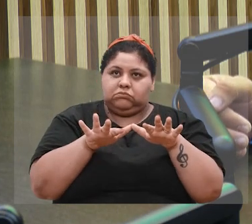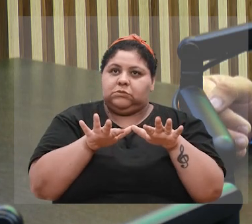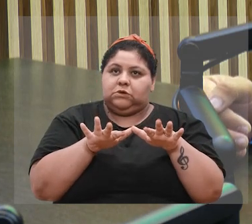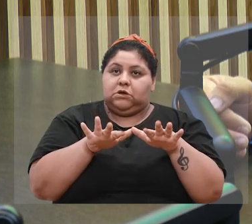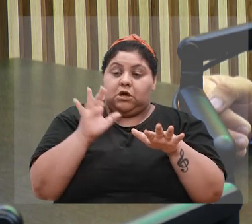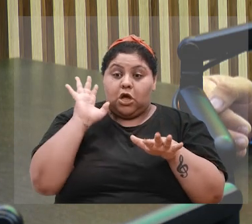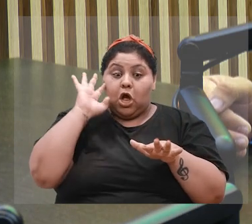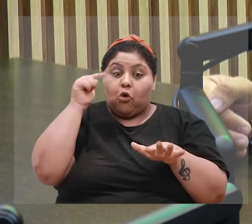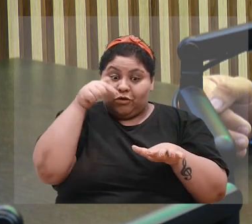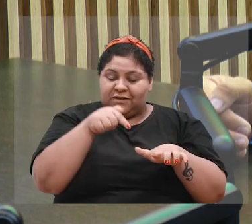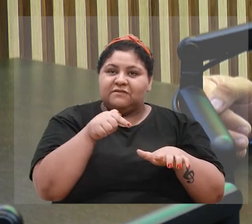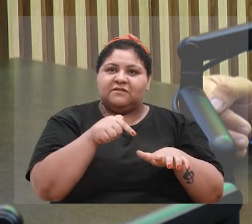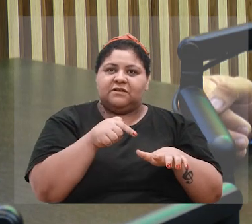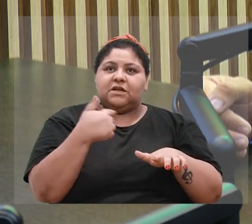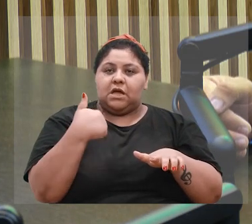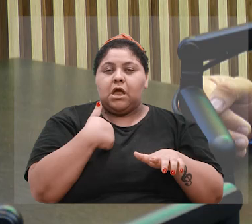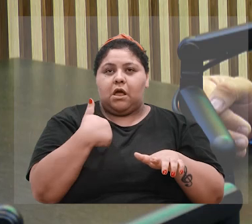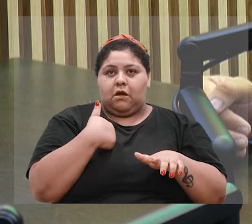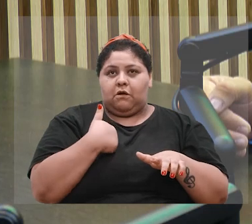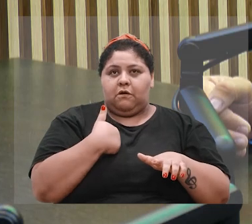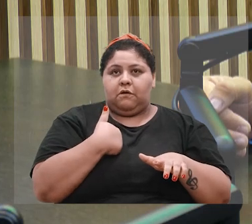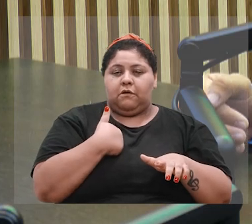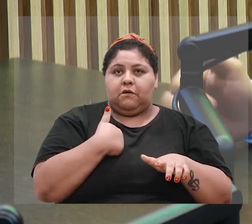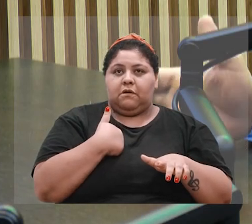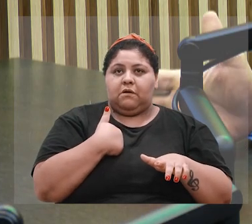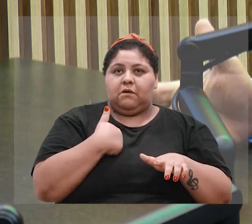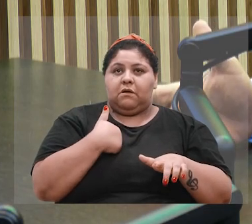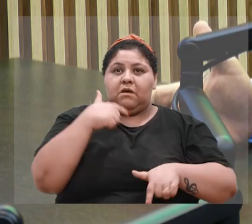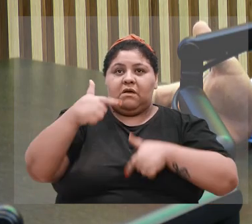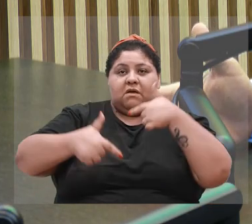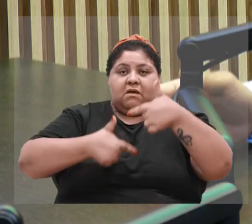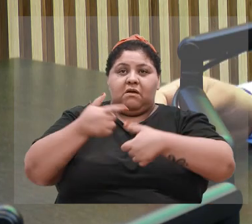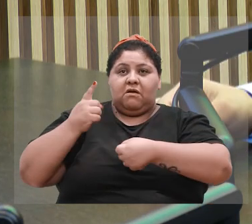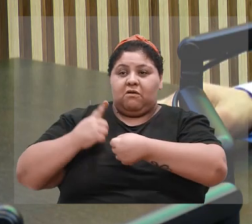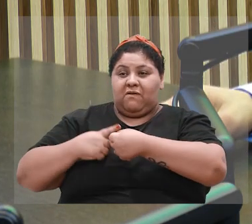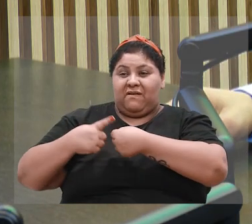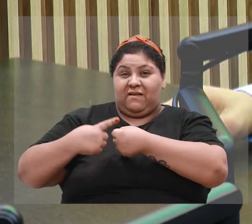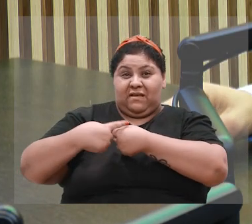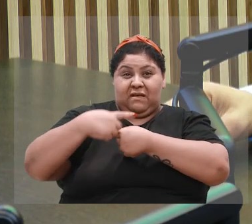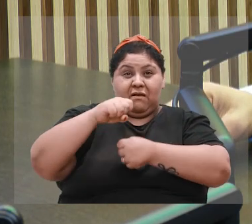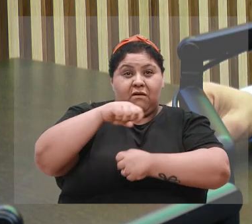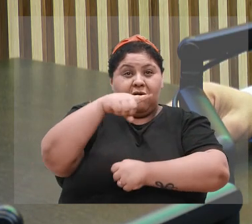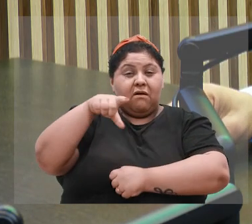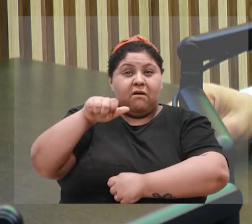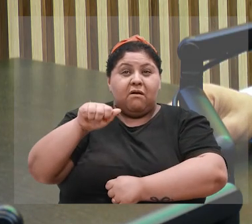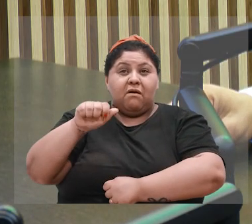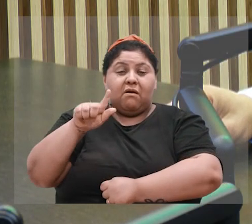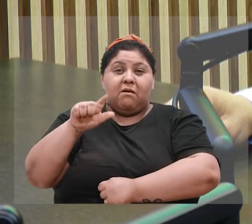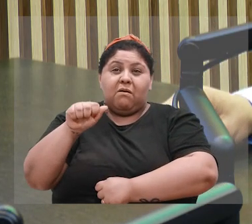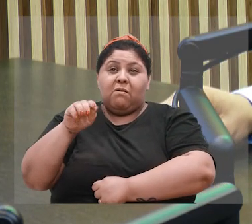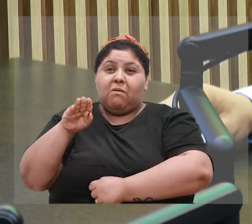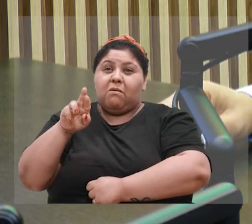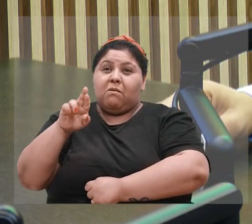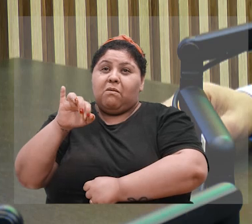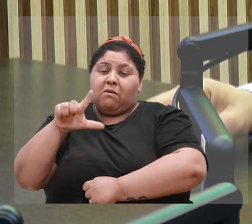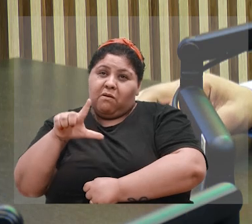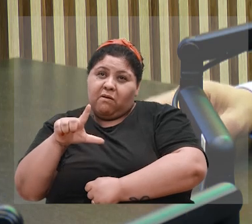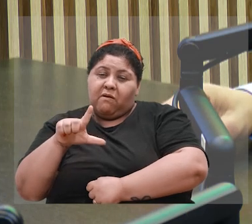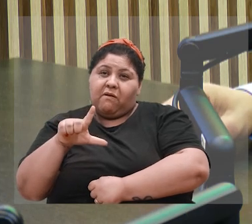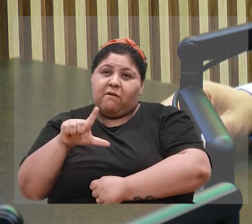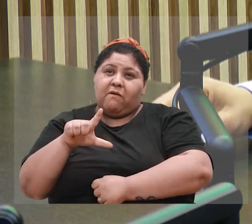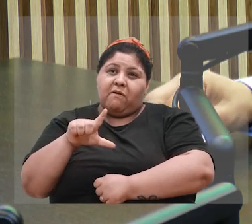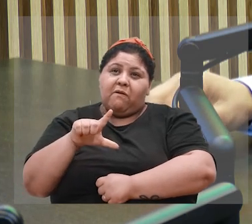aconteceram as enchentes, eu estava servindo na cidade de São Gabriel da Cachoeira, que é uma cidade que fica na tríplice fronteira do